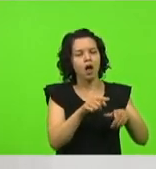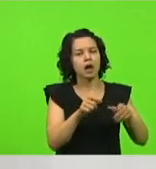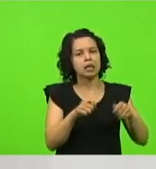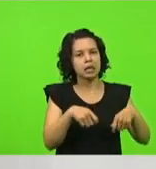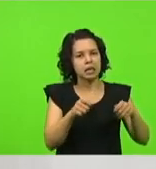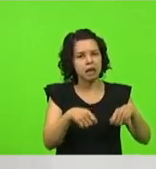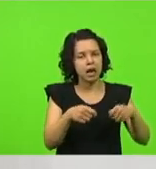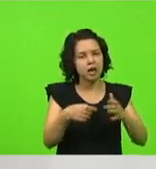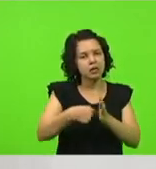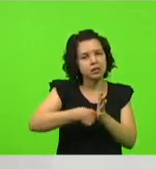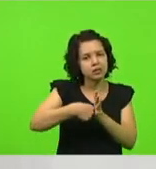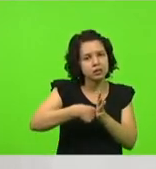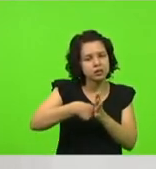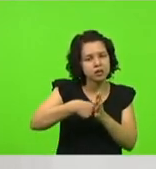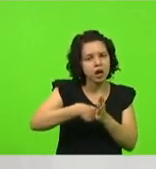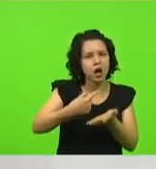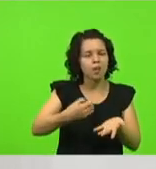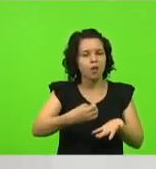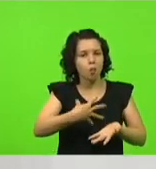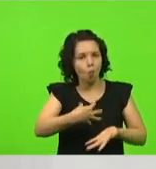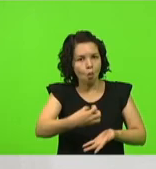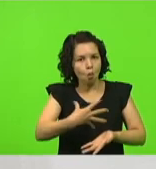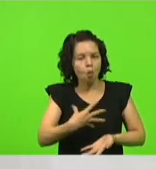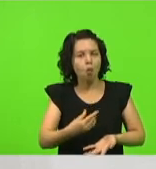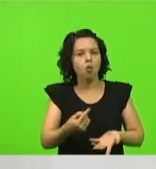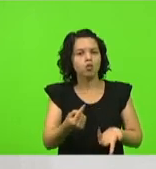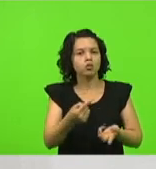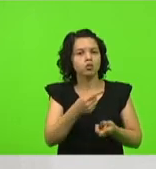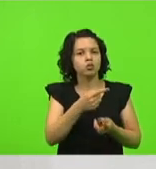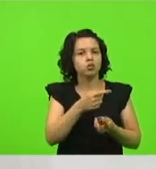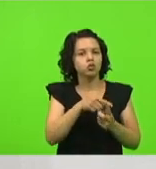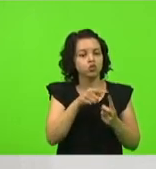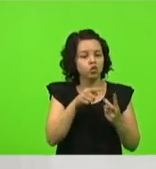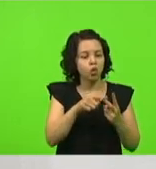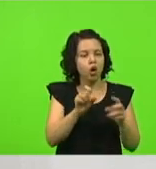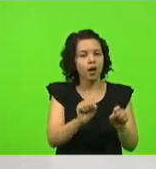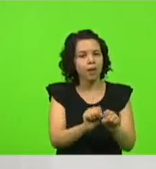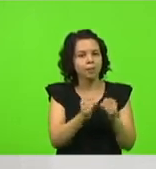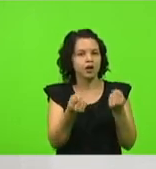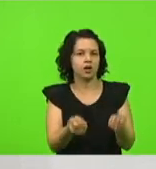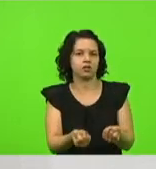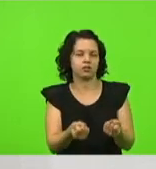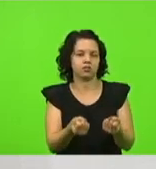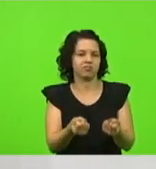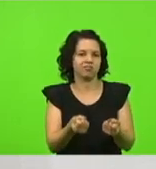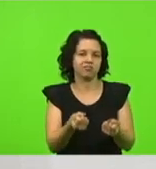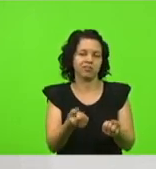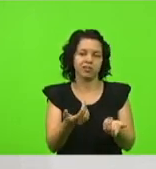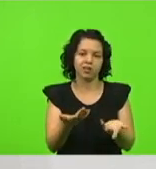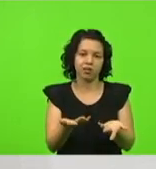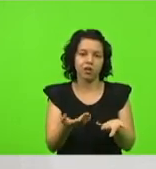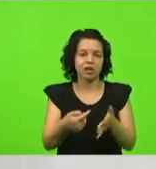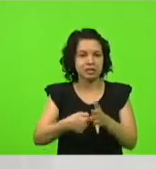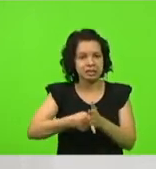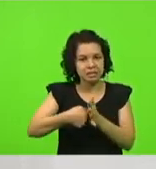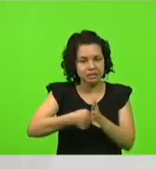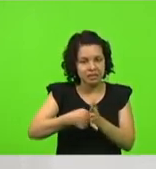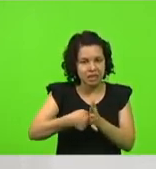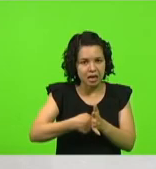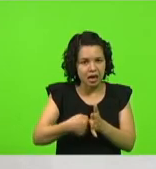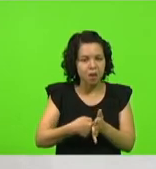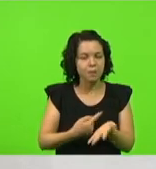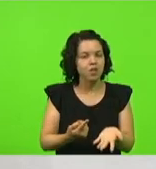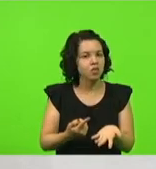de hemodinâmica nos pacientes, 2 estão quebrados, o que impede com que exames ambulatoriais